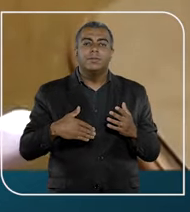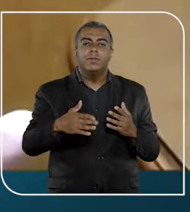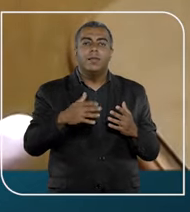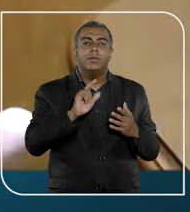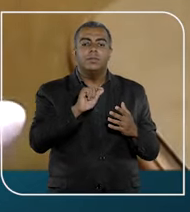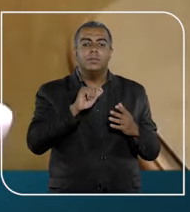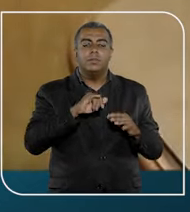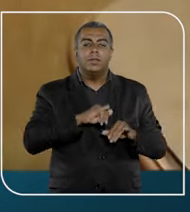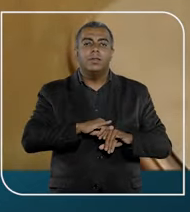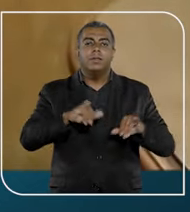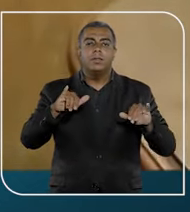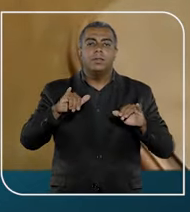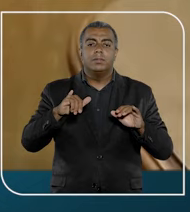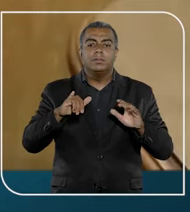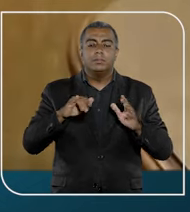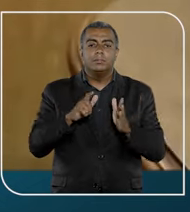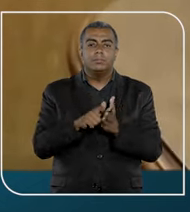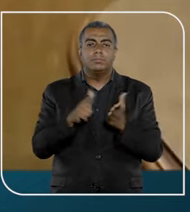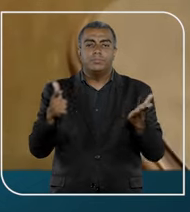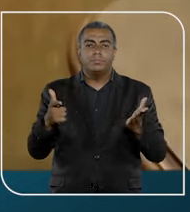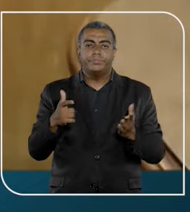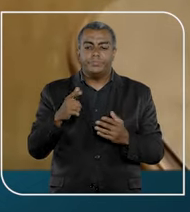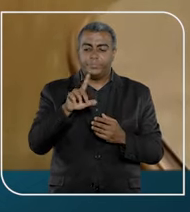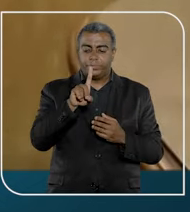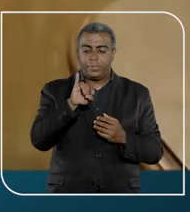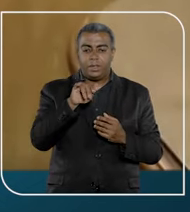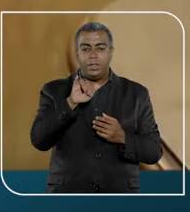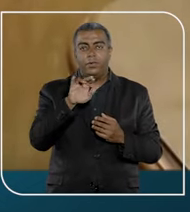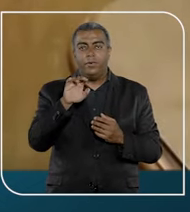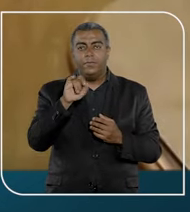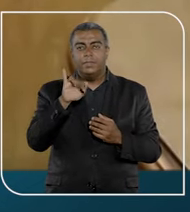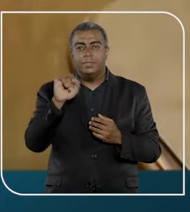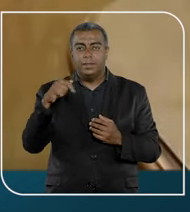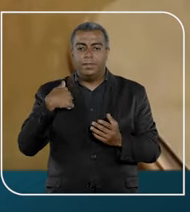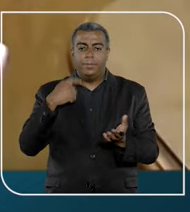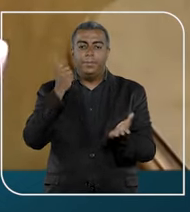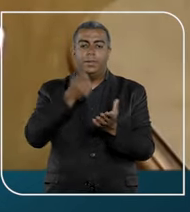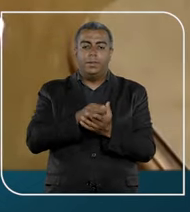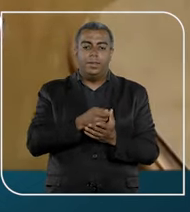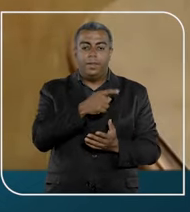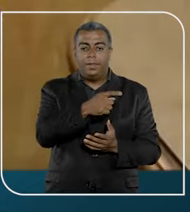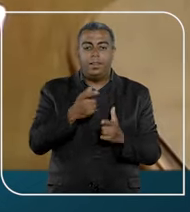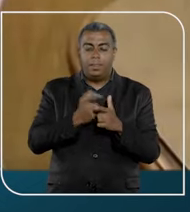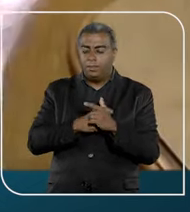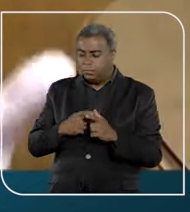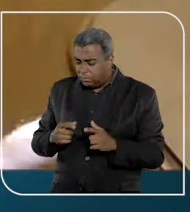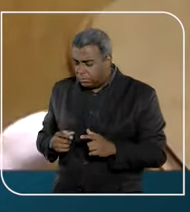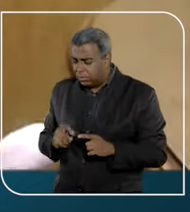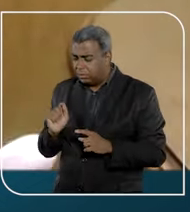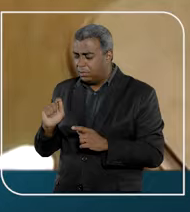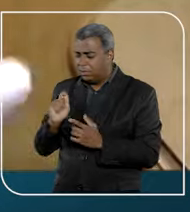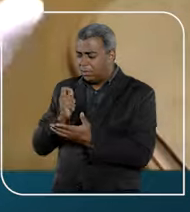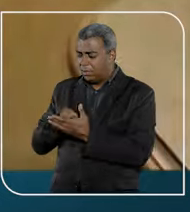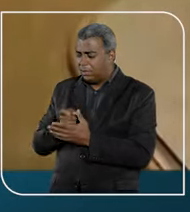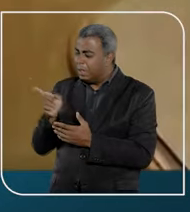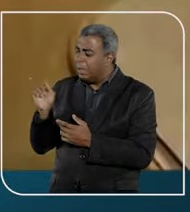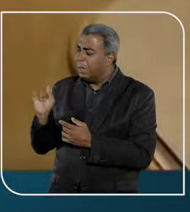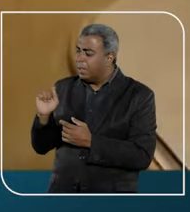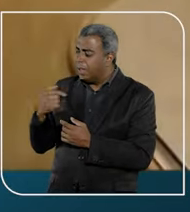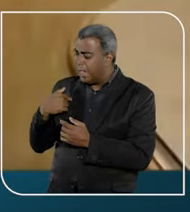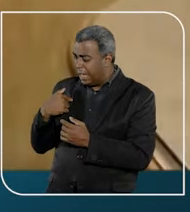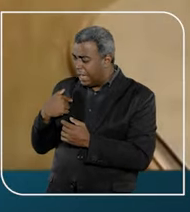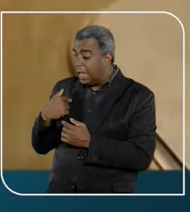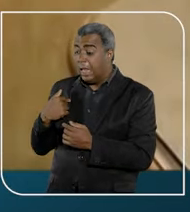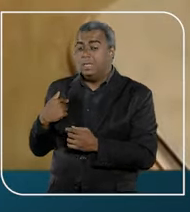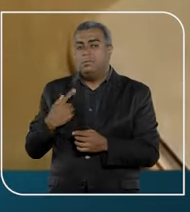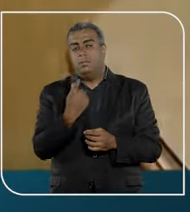sigilosa a petição, vai sair publicado no Diário Oficial para você pagar a taxa. Aí o devedor já